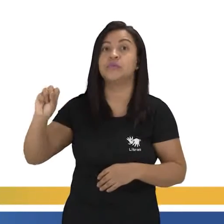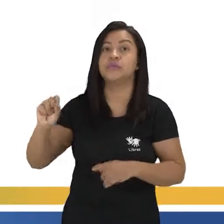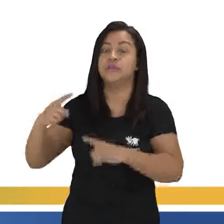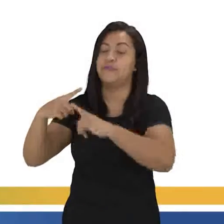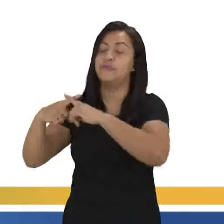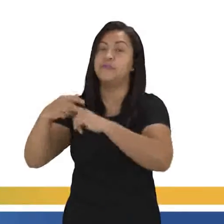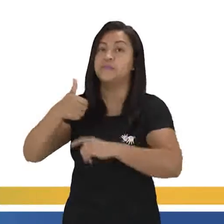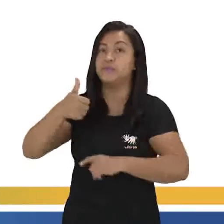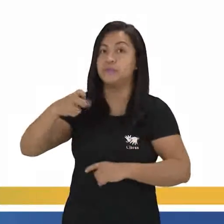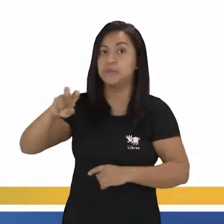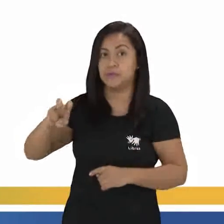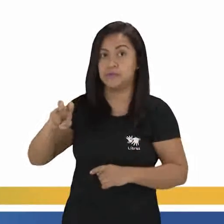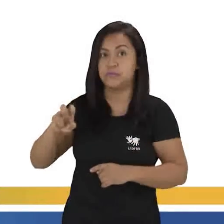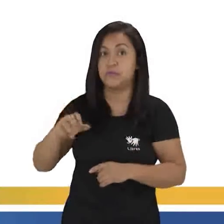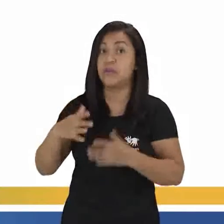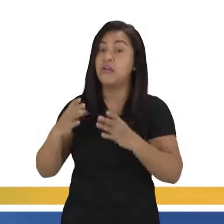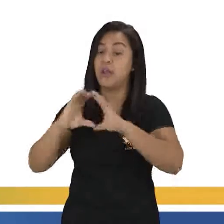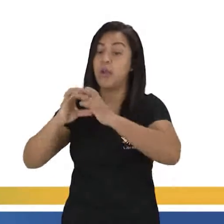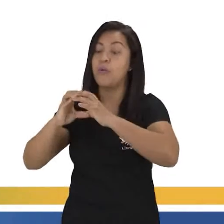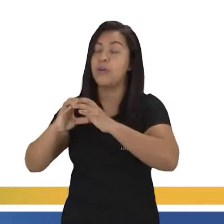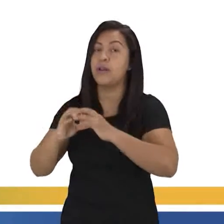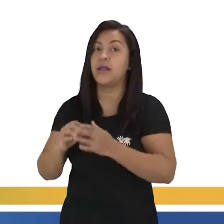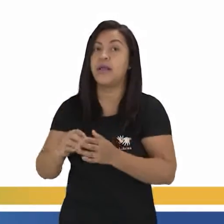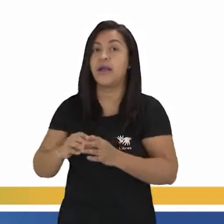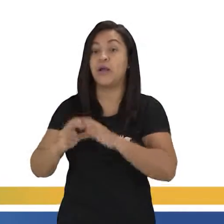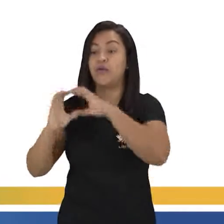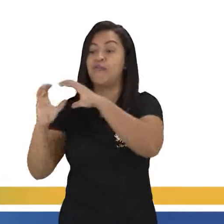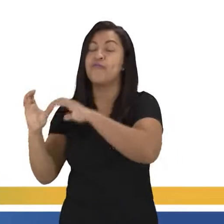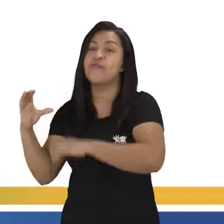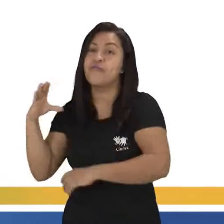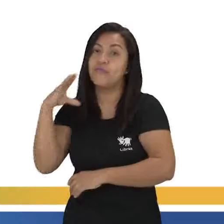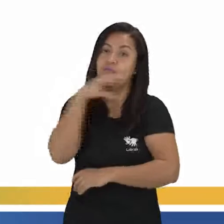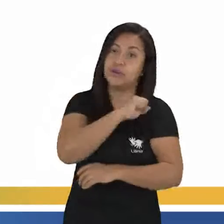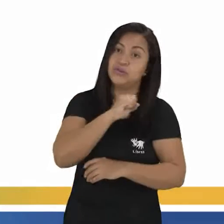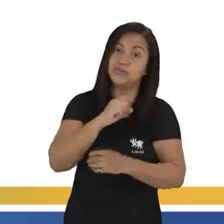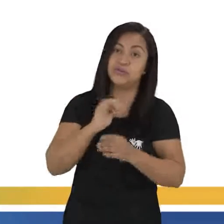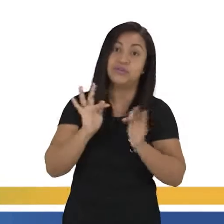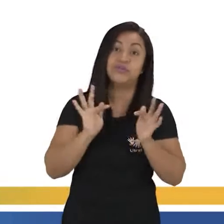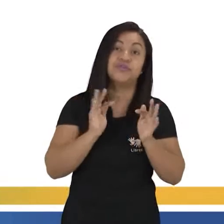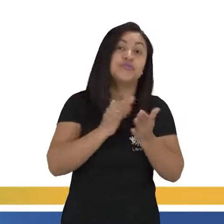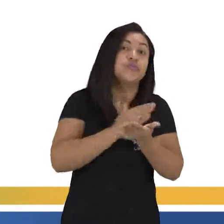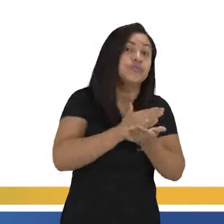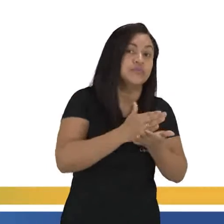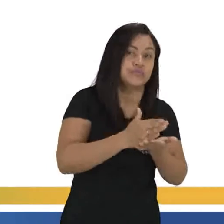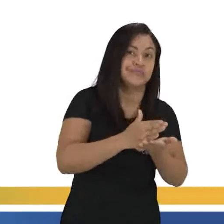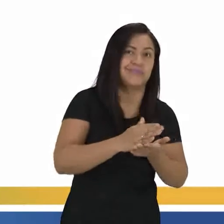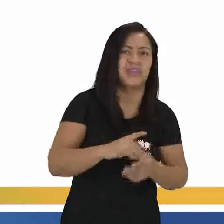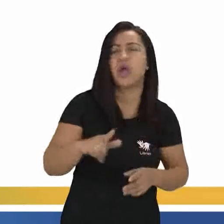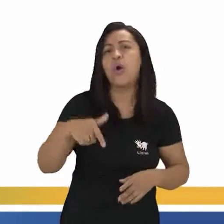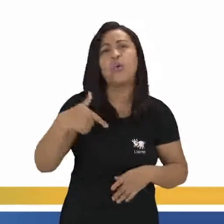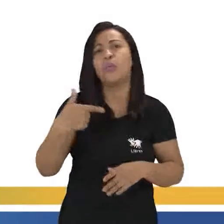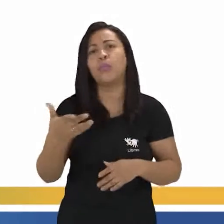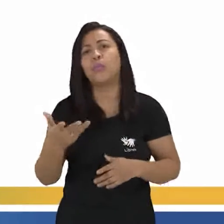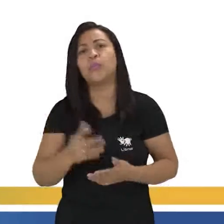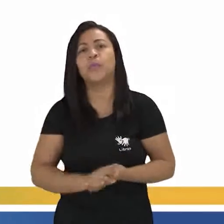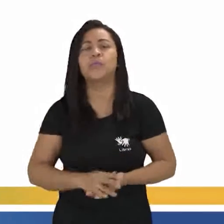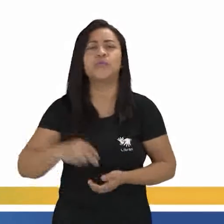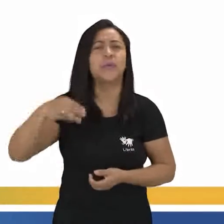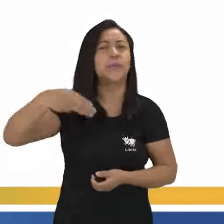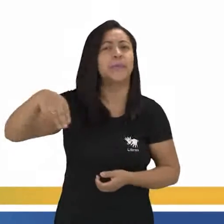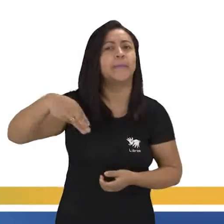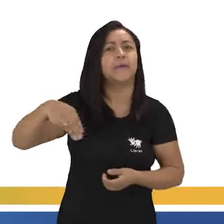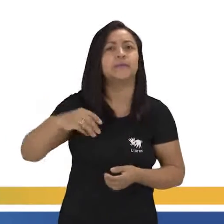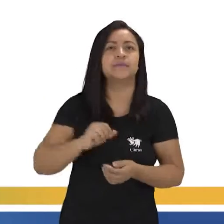É a velocidade inicial da bola, tá bom? O restante, pessoal, é matemática pura. É só multiplicação